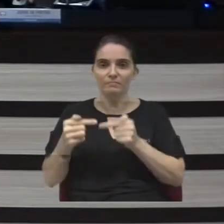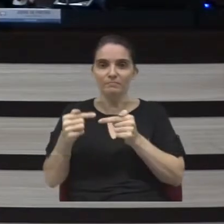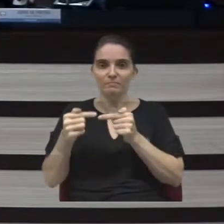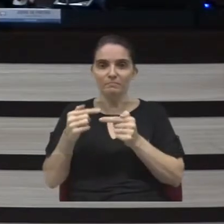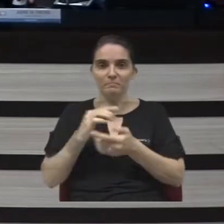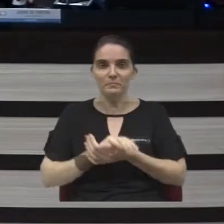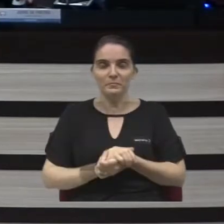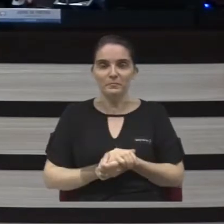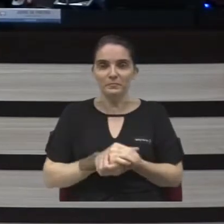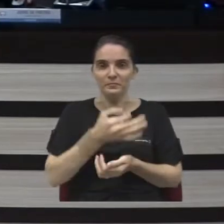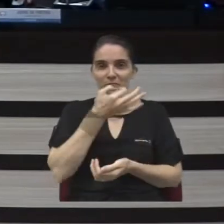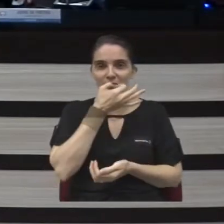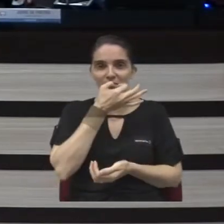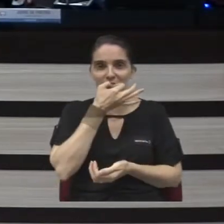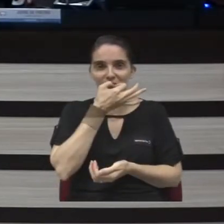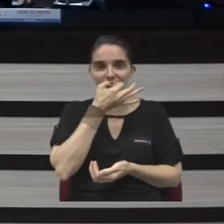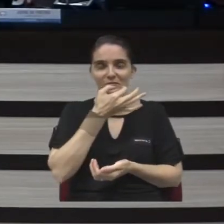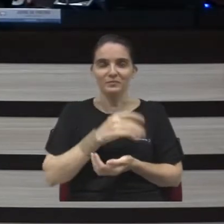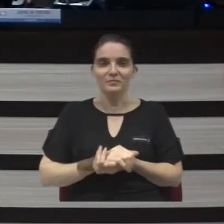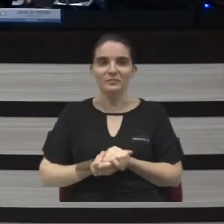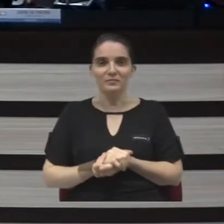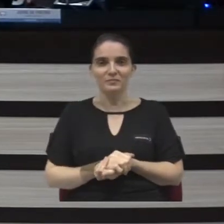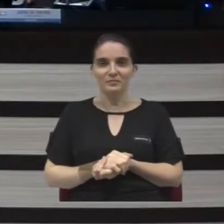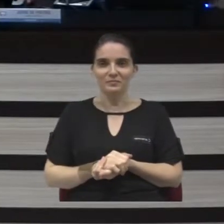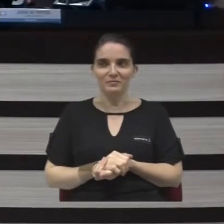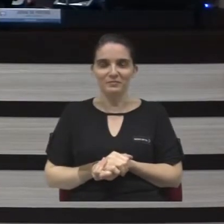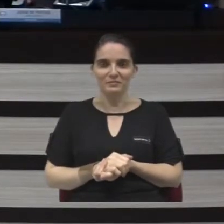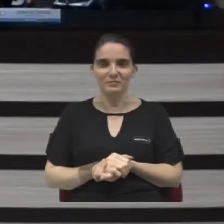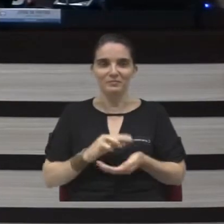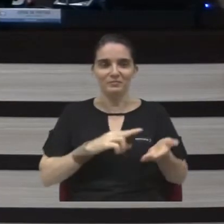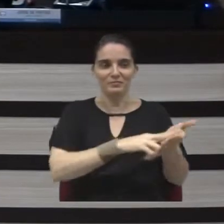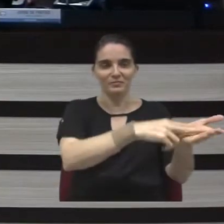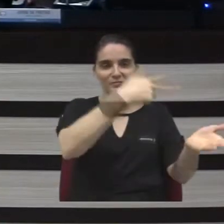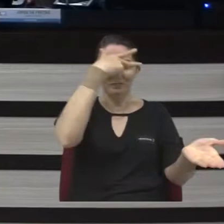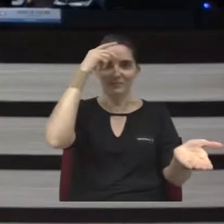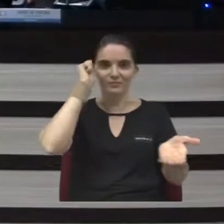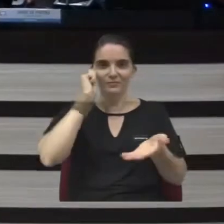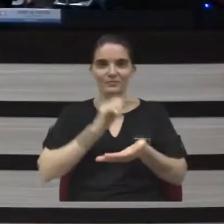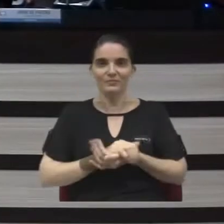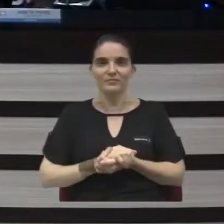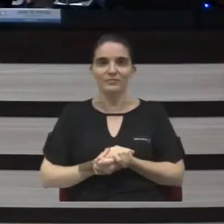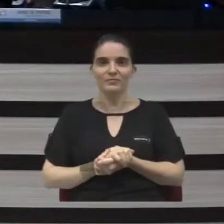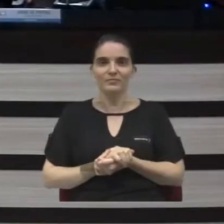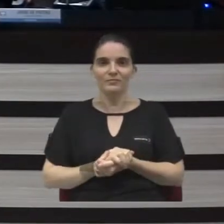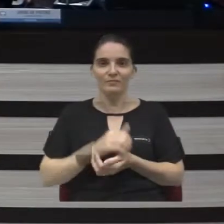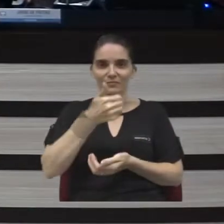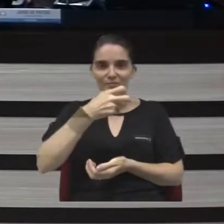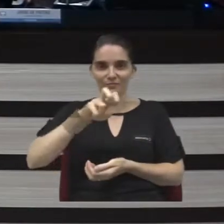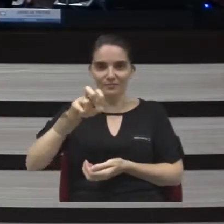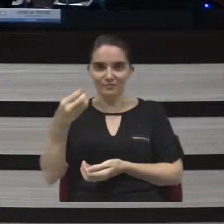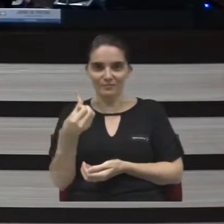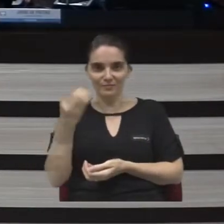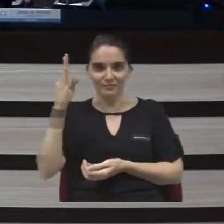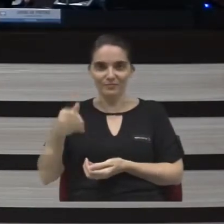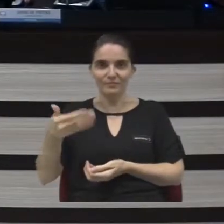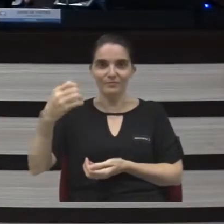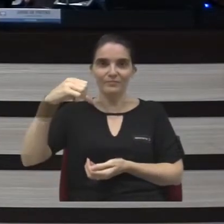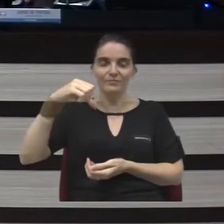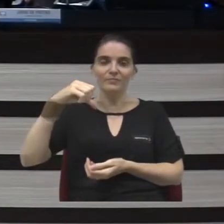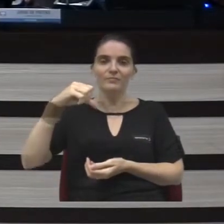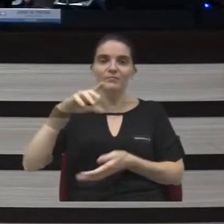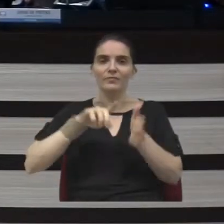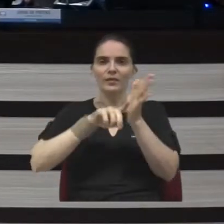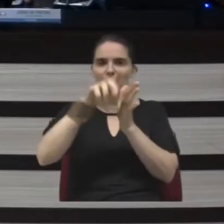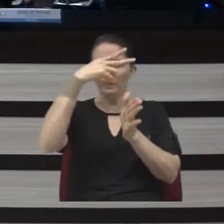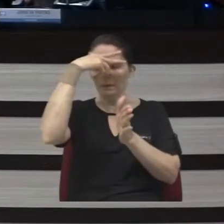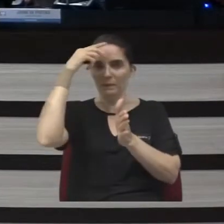discutir o requerimento? Não havendo, será encaminhado ao Executivo. Requerimento 156/2019 requer informações ao Poder Executivo